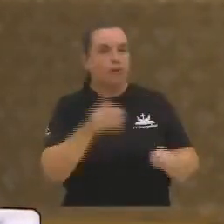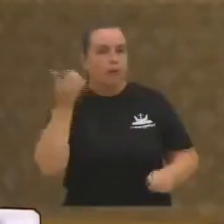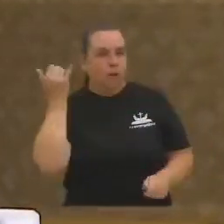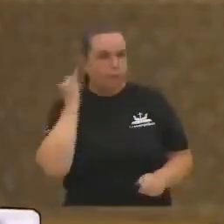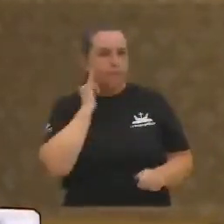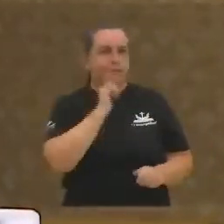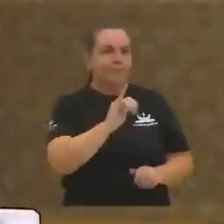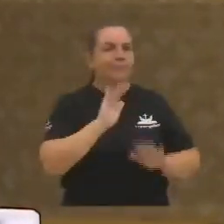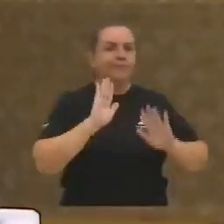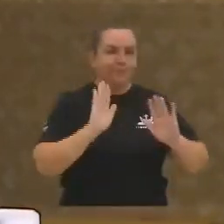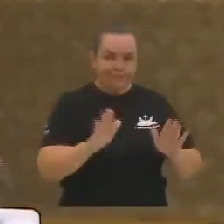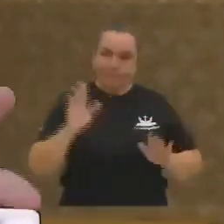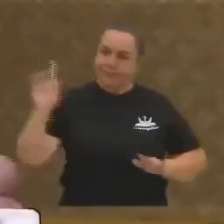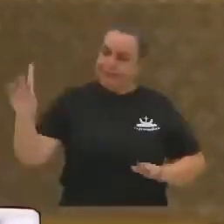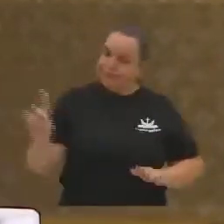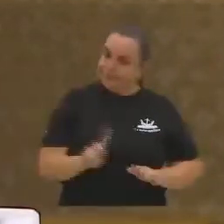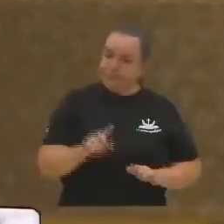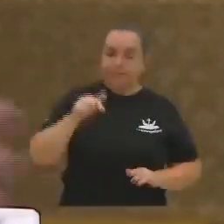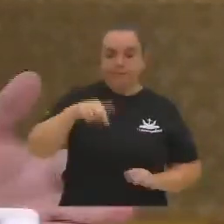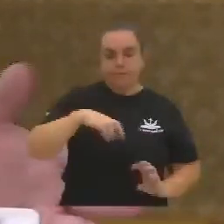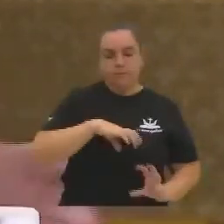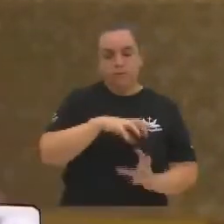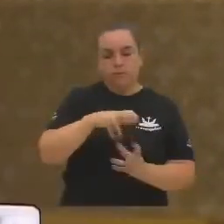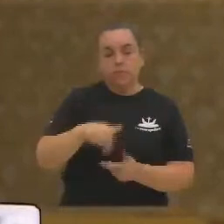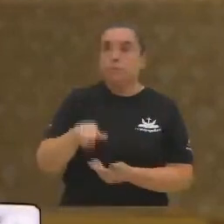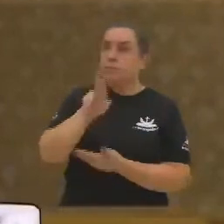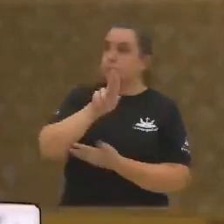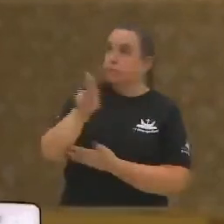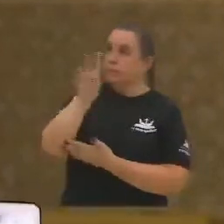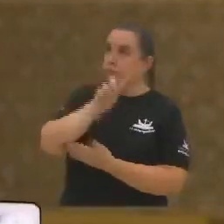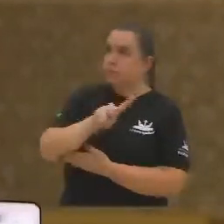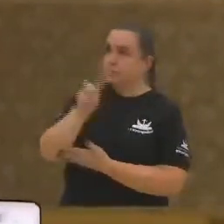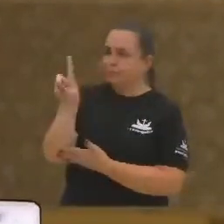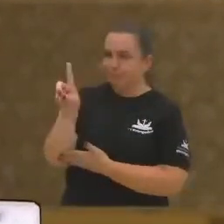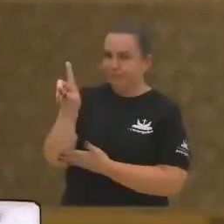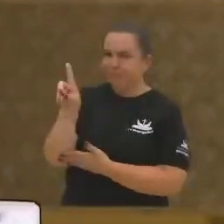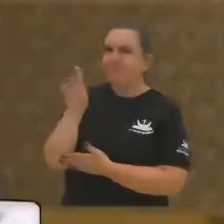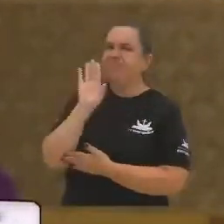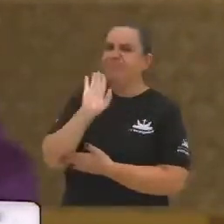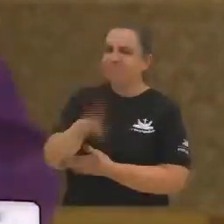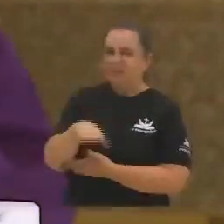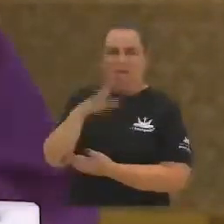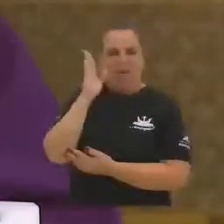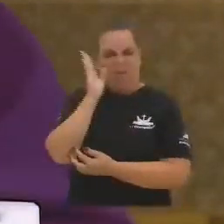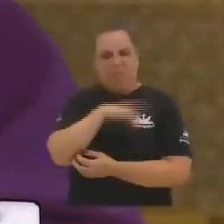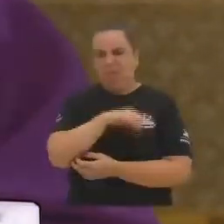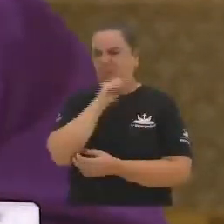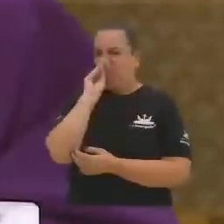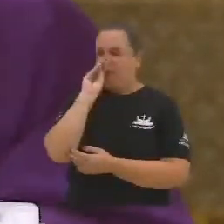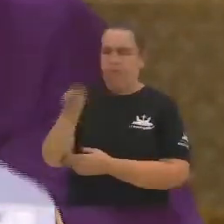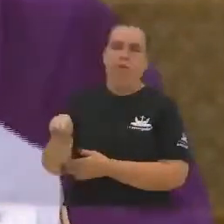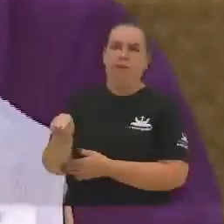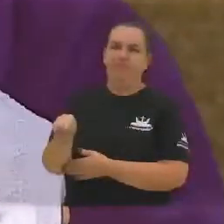profetas que vieram aqui a esse mundo em nome de Deus foram